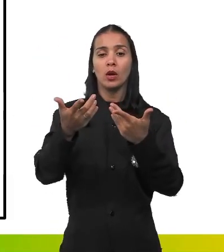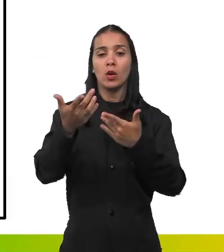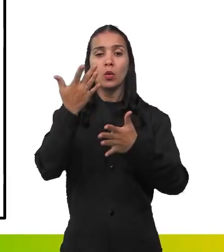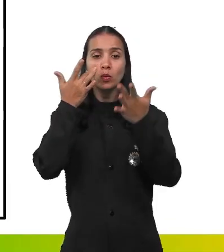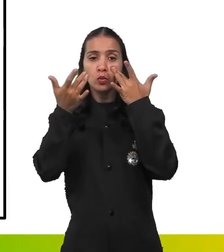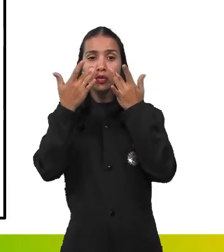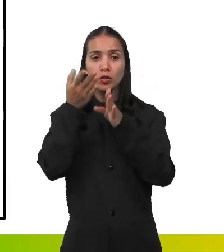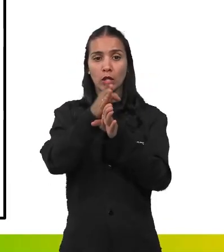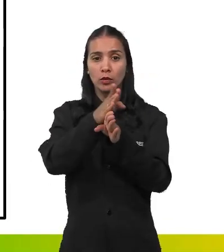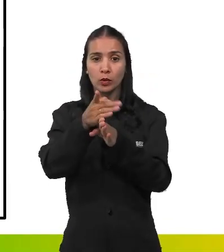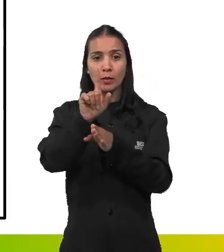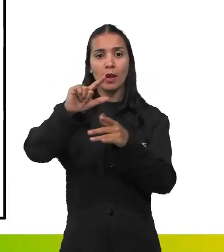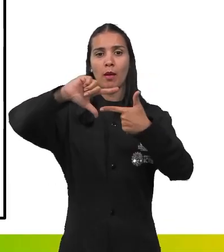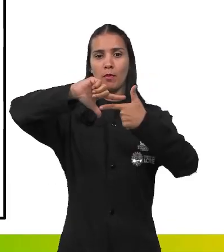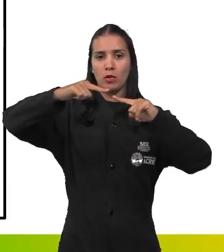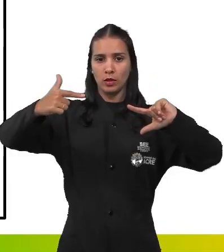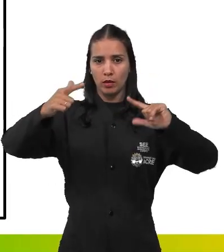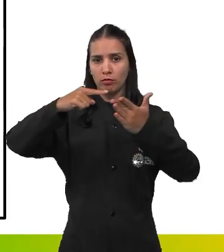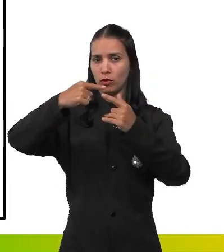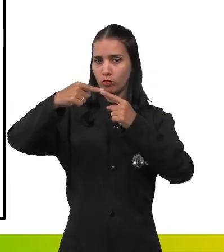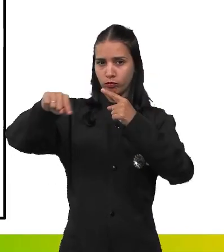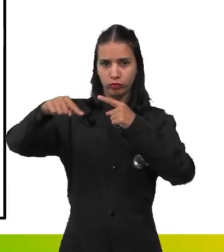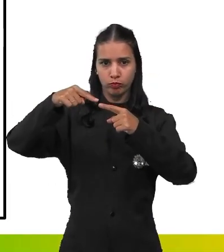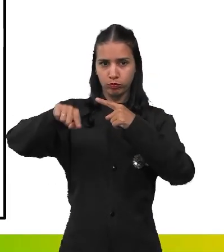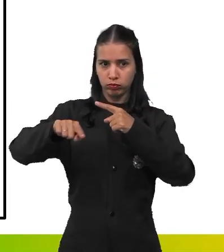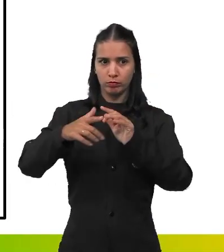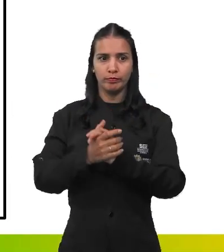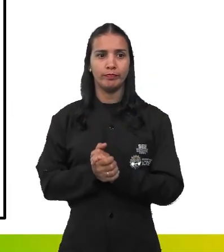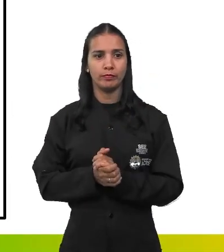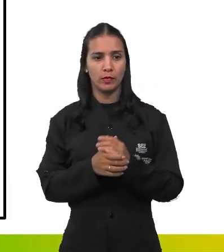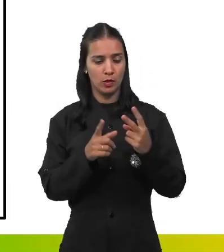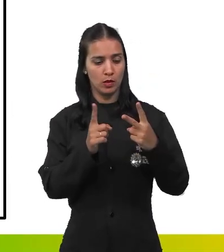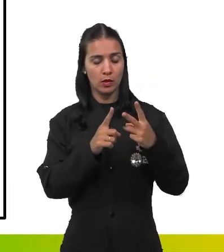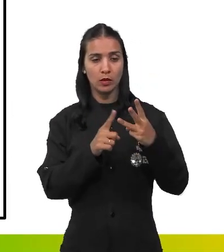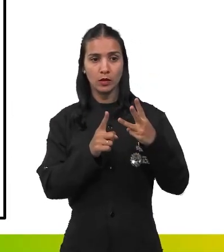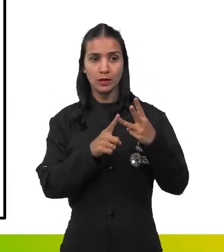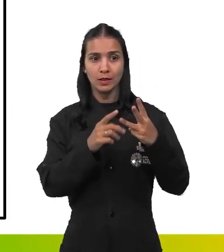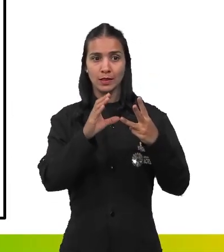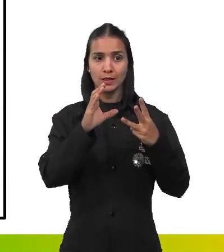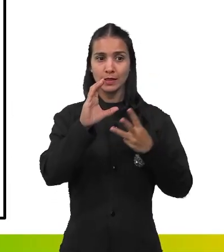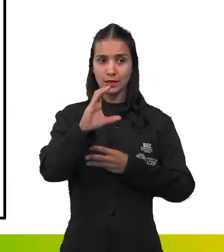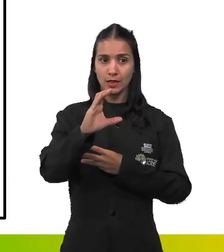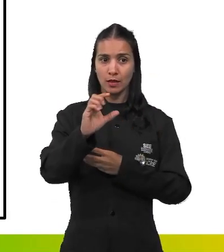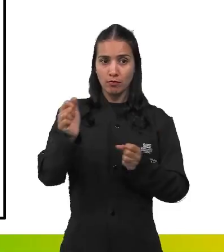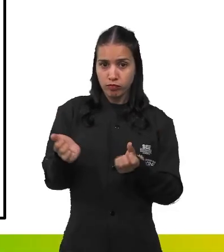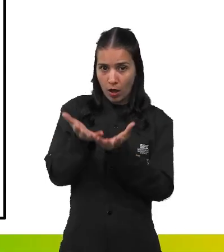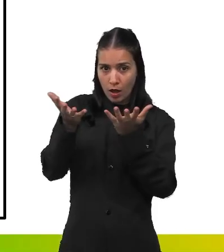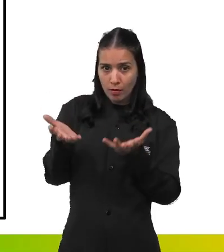nada clássico. Estimular o engajamento de públicos jovens,